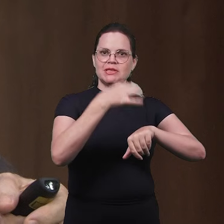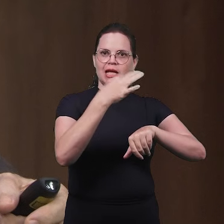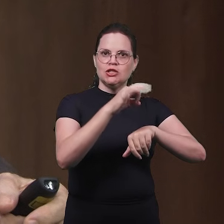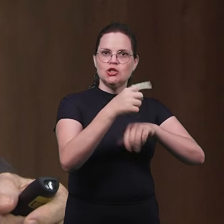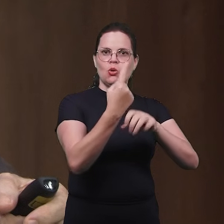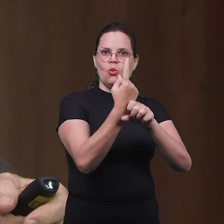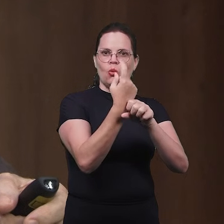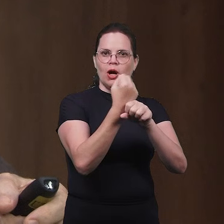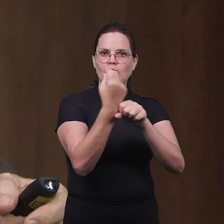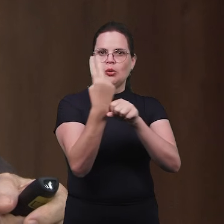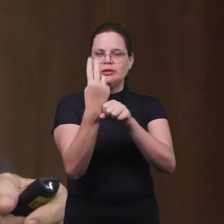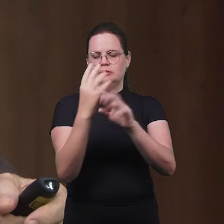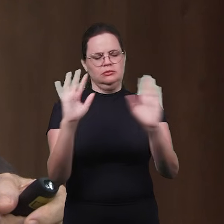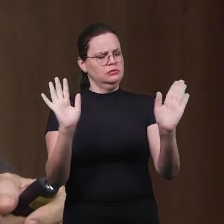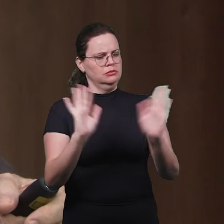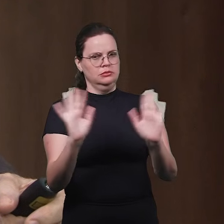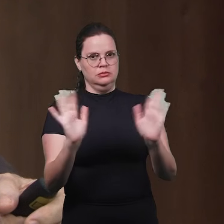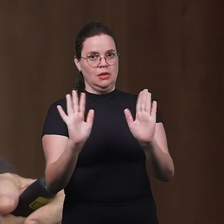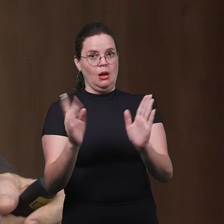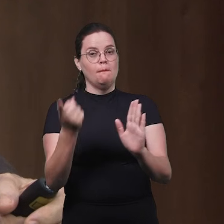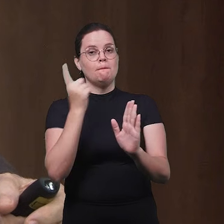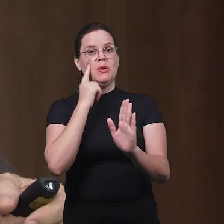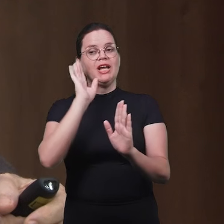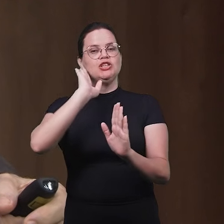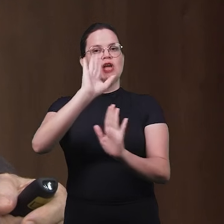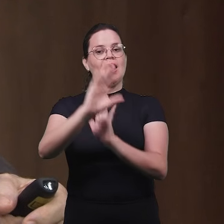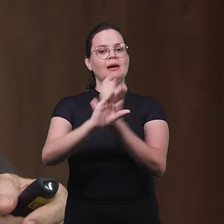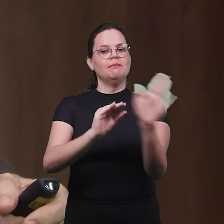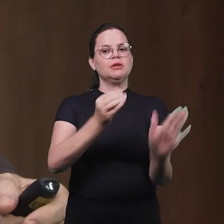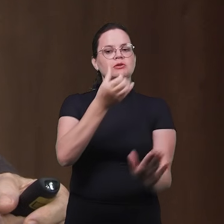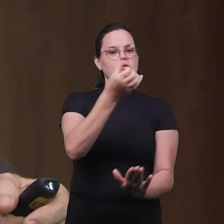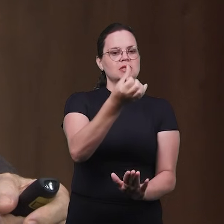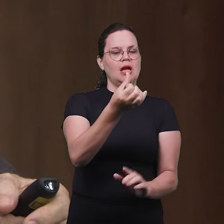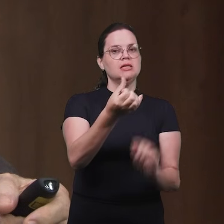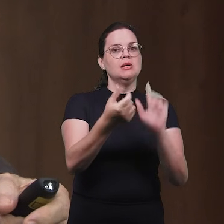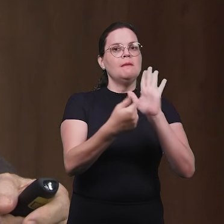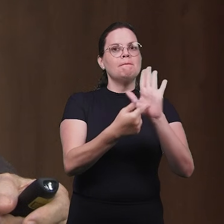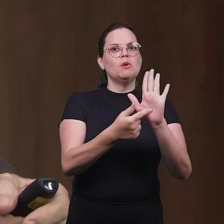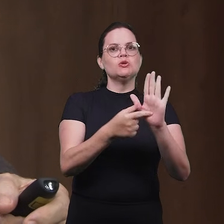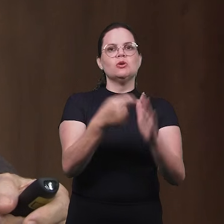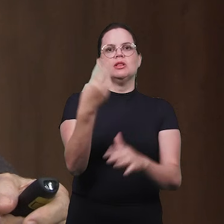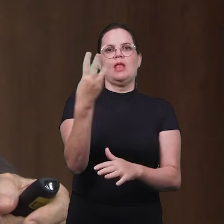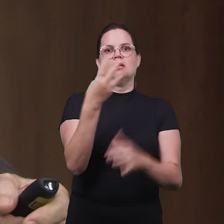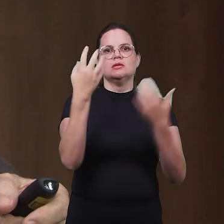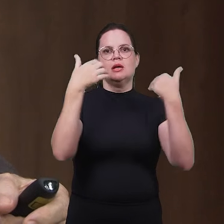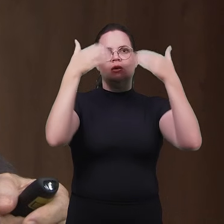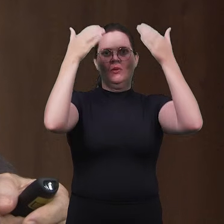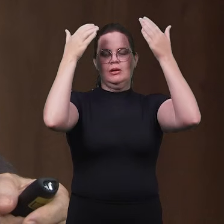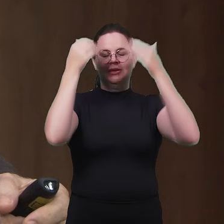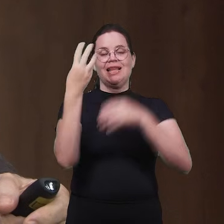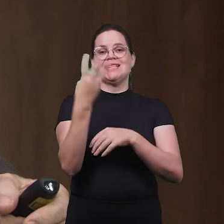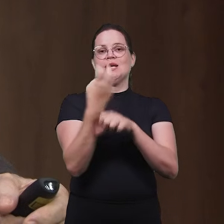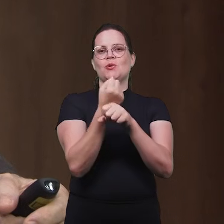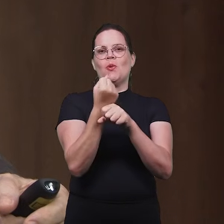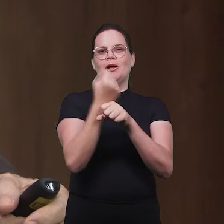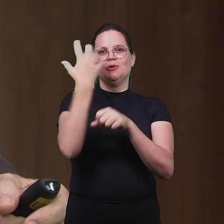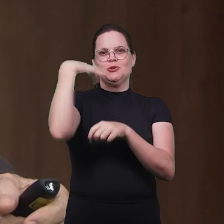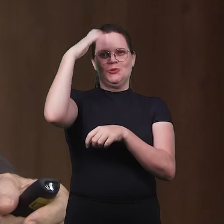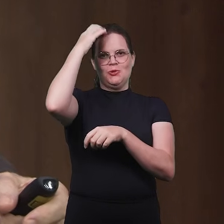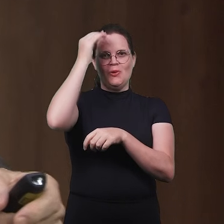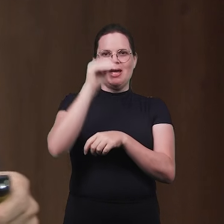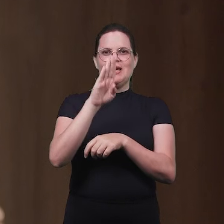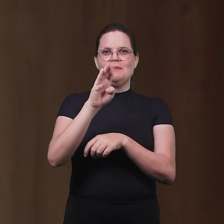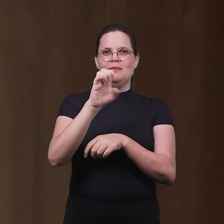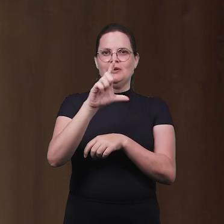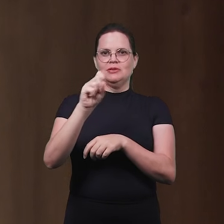Sim. Nós vimos que no terceiro ano de Belsazar foi aquela festa profana do capítulo 5. Exatamente. E